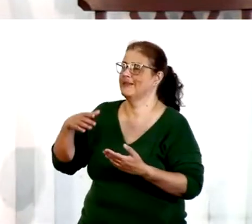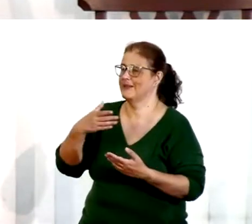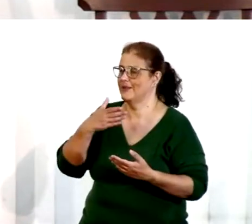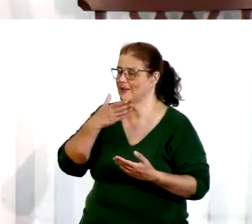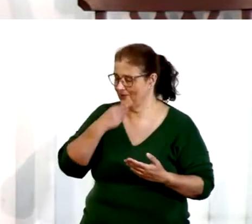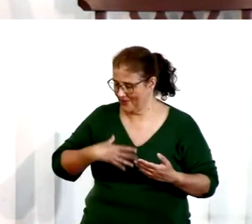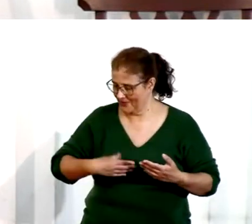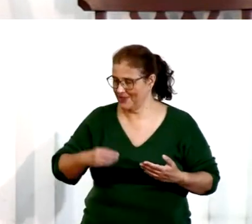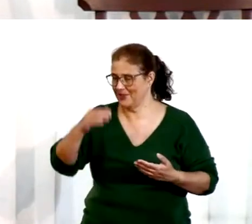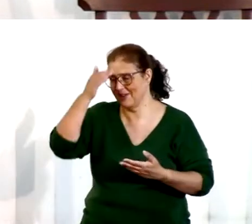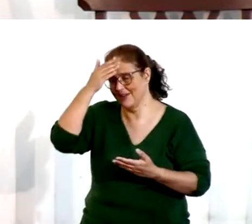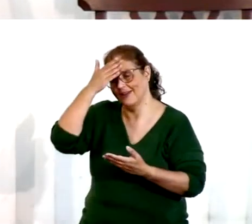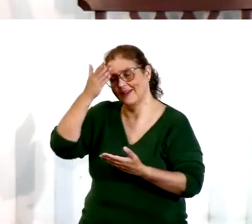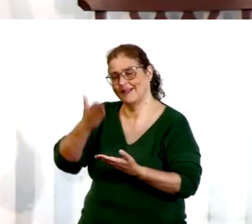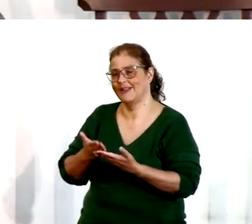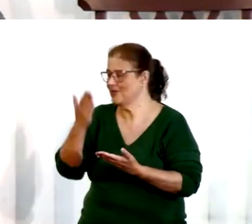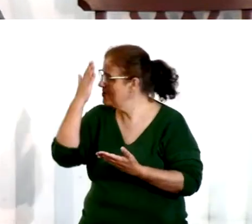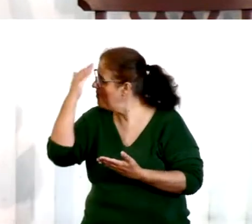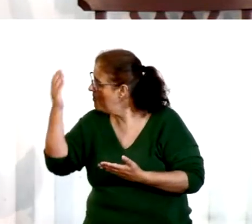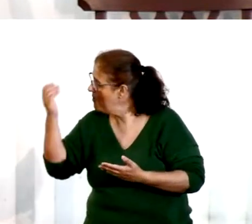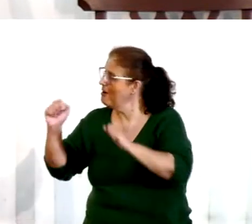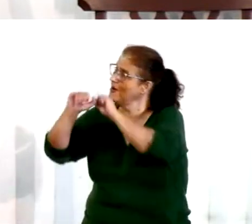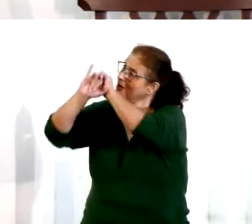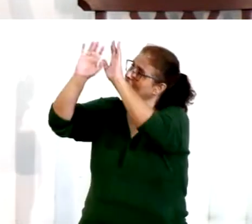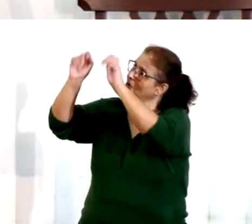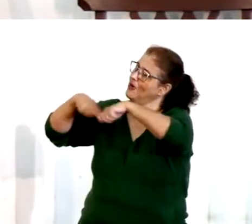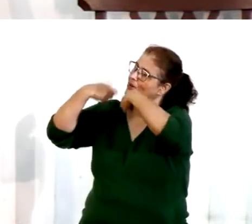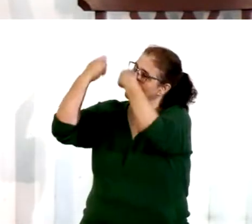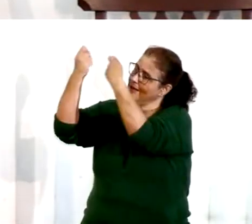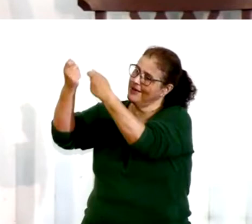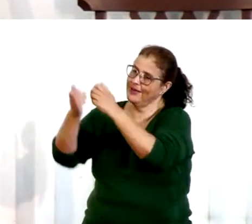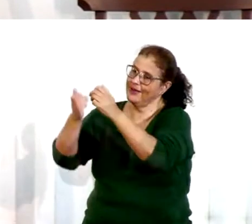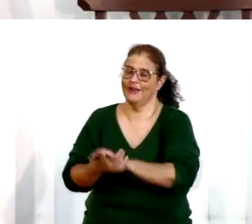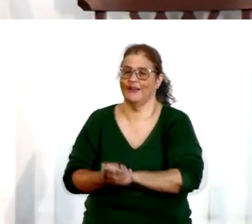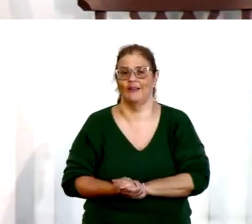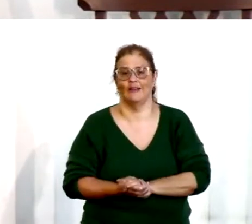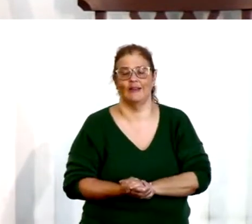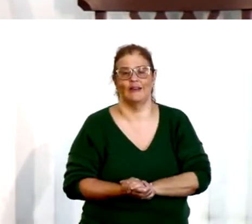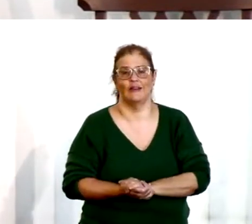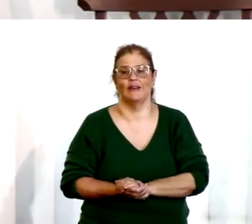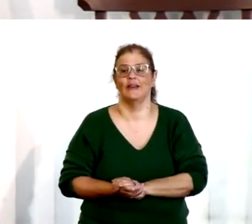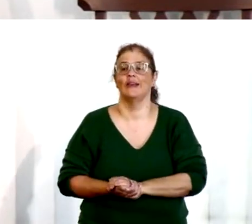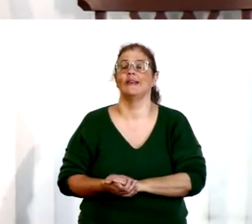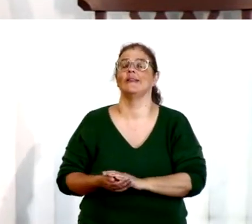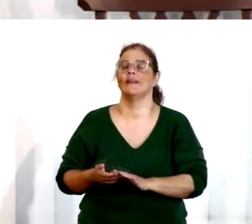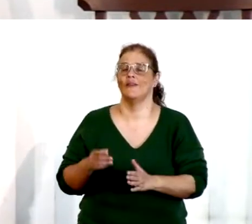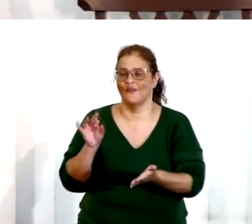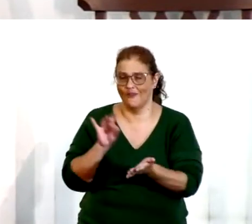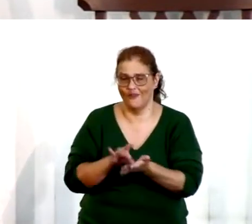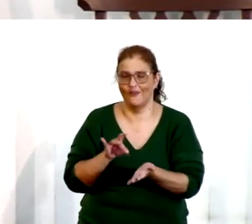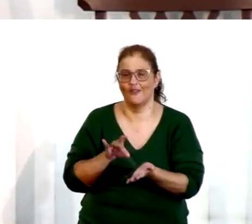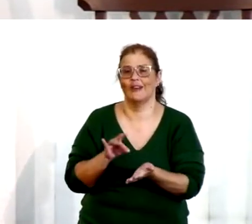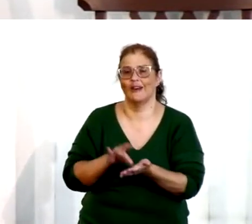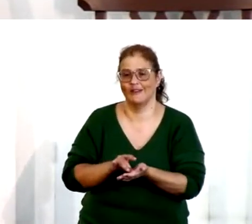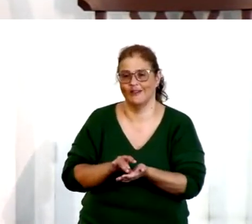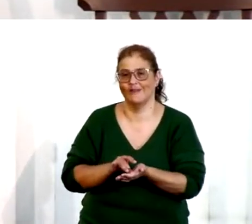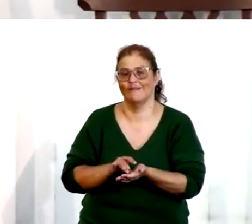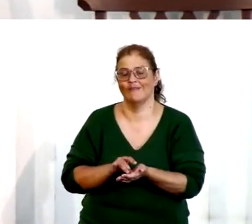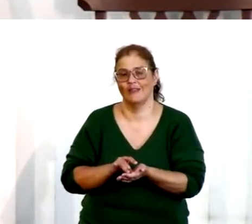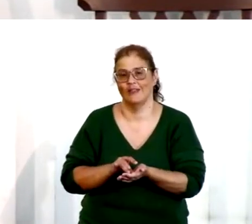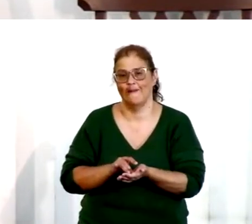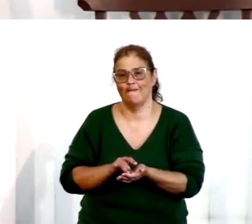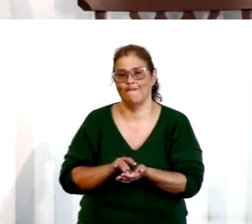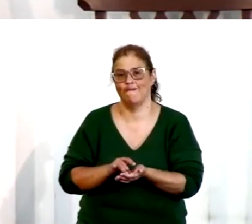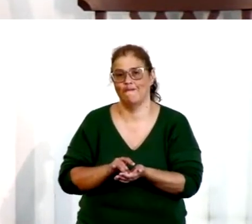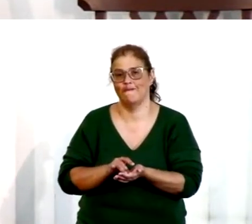de Deus. E é por isso que eles insistem com pressupostos como verdade, como honestidade. É por